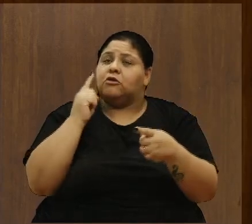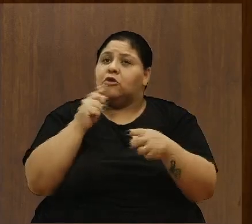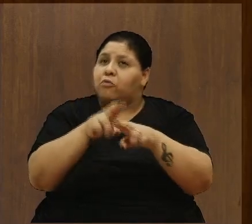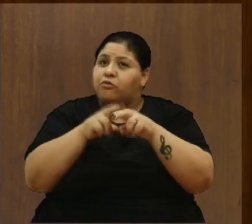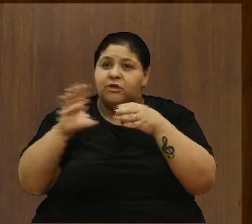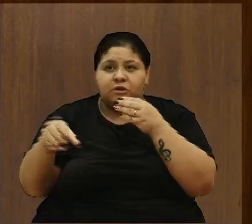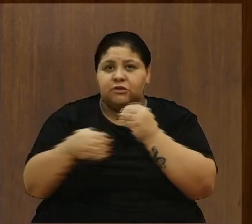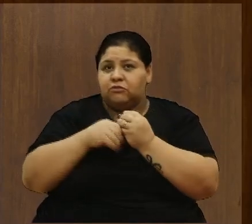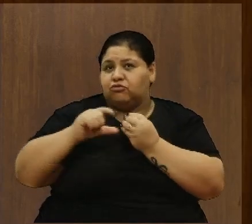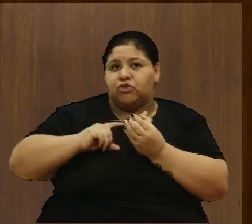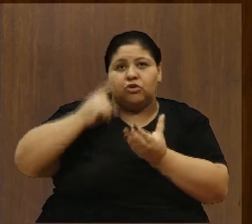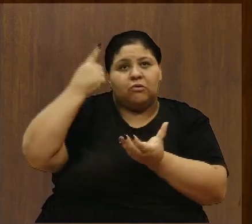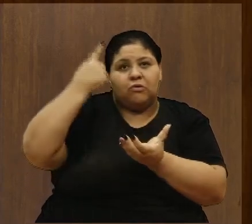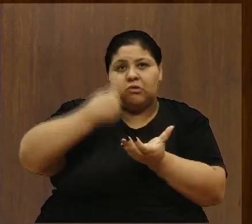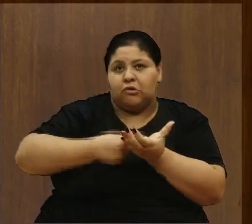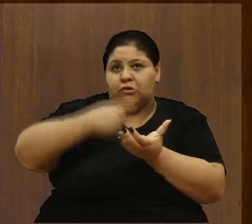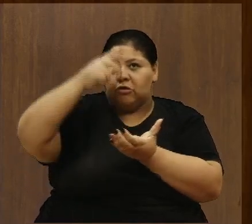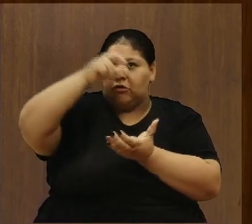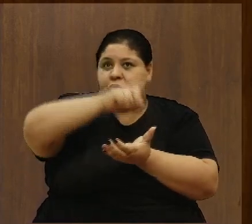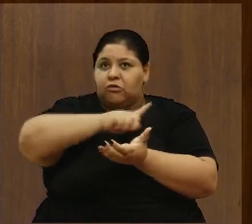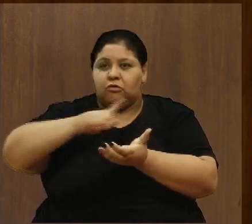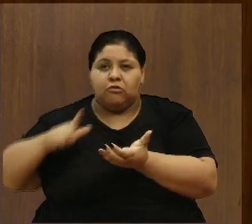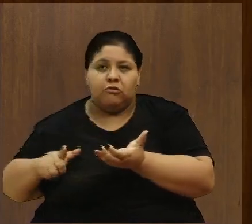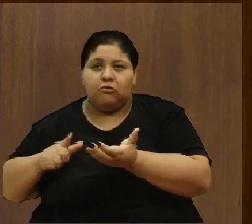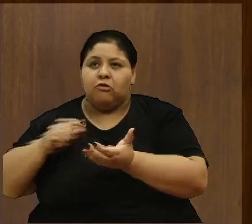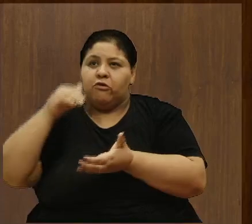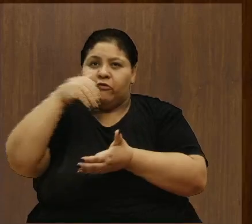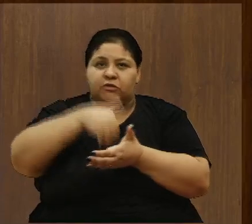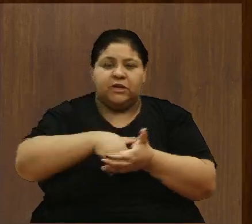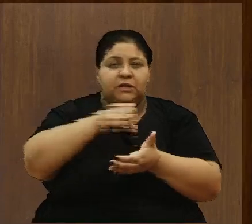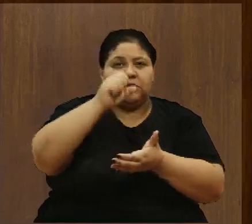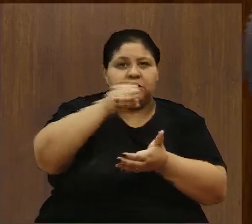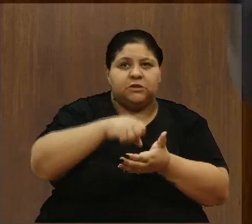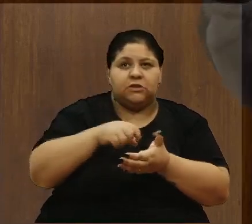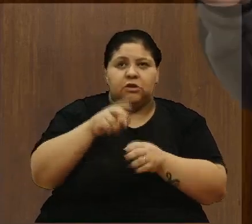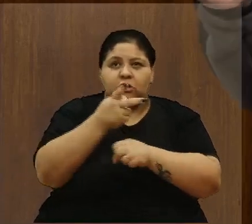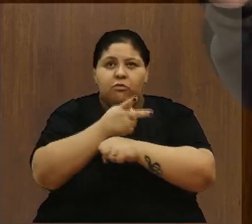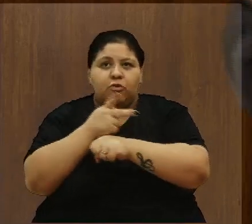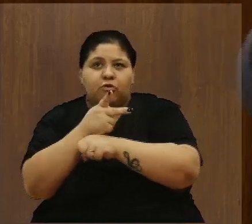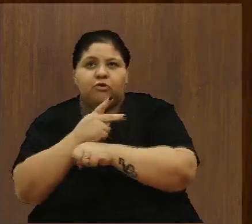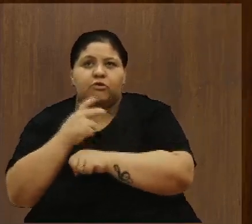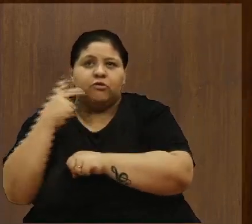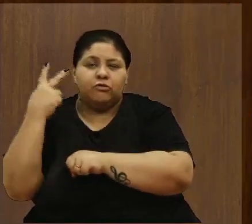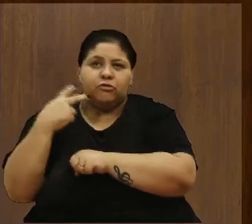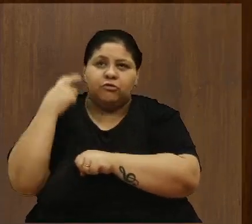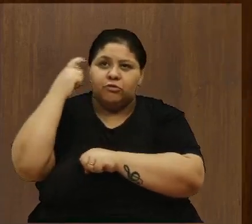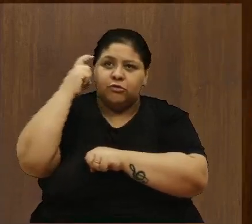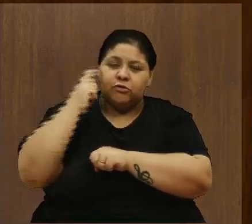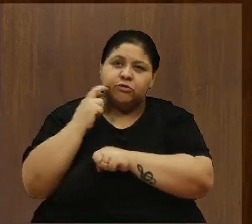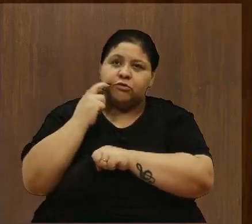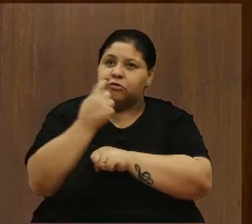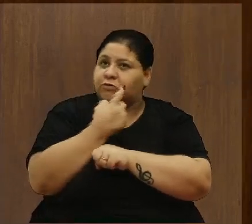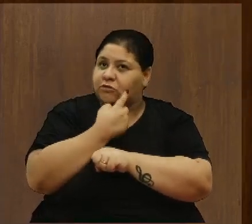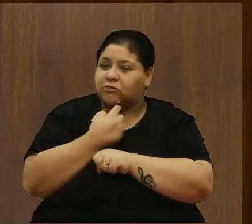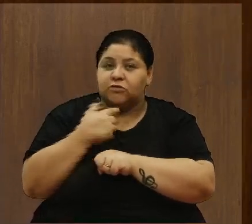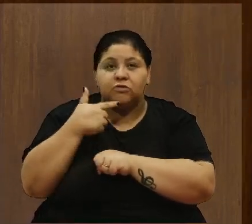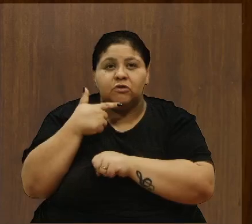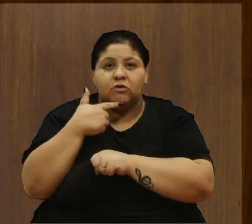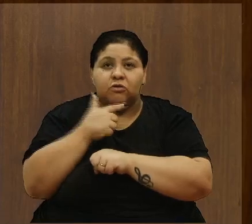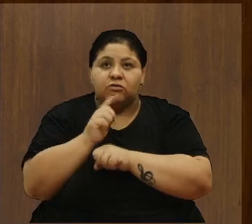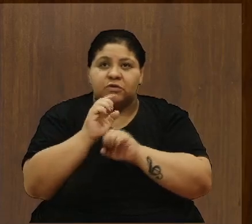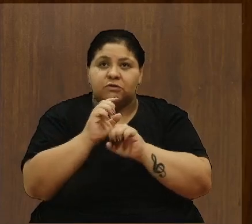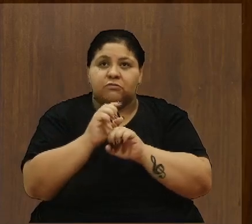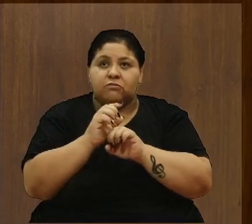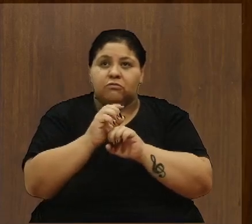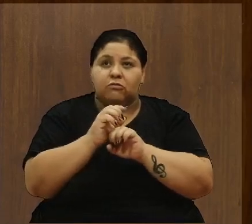tinha nenhum compromisso com o governo, que o governo votasse favorável. Procurei o vereador Daniel, procurei o vereador Wagner, eles conseguiram acertar